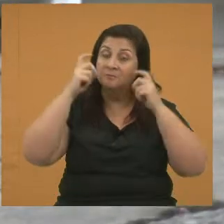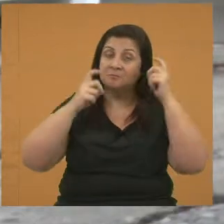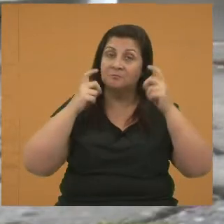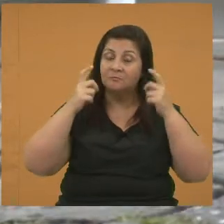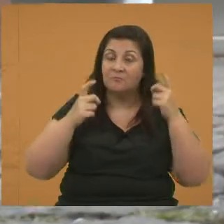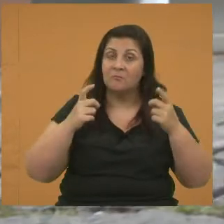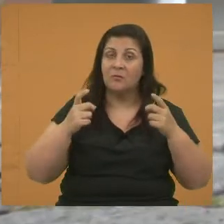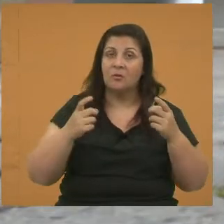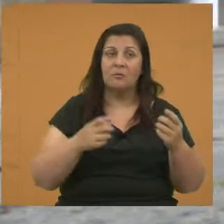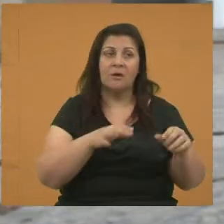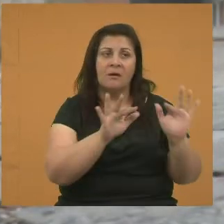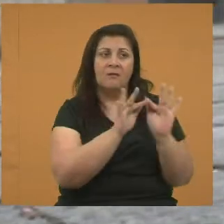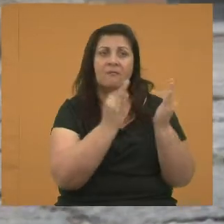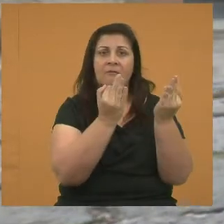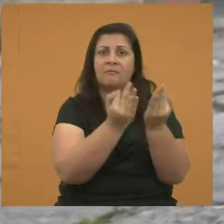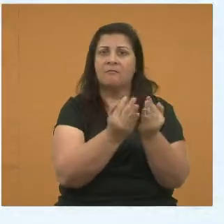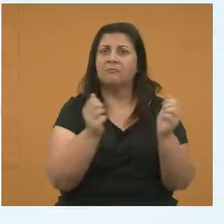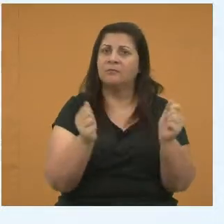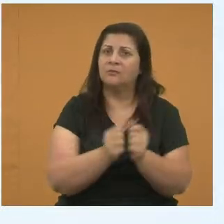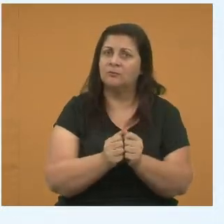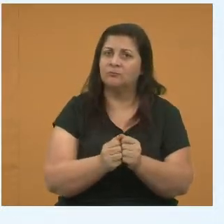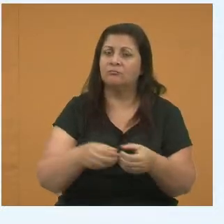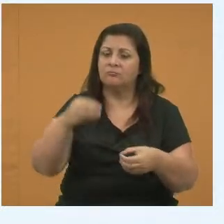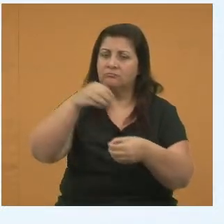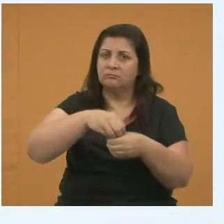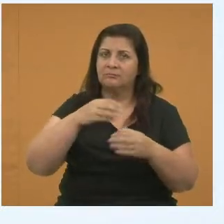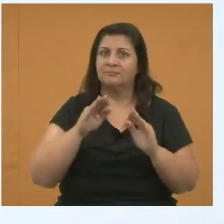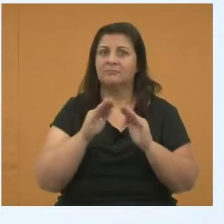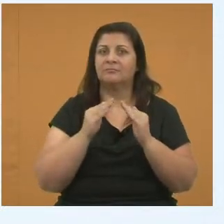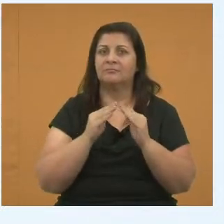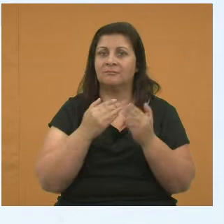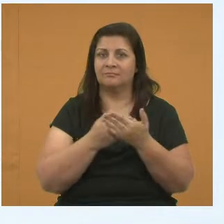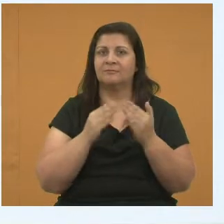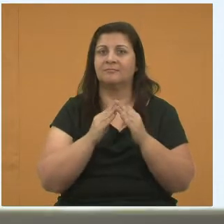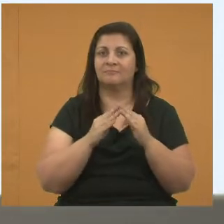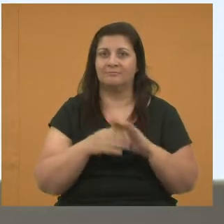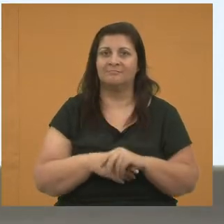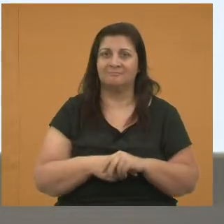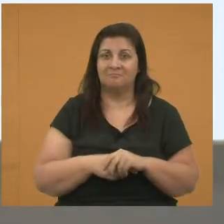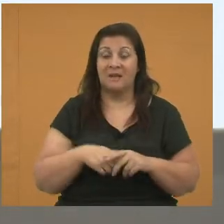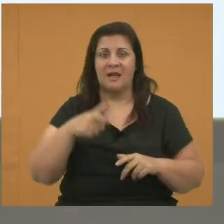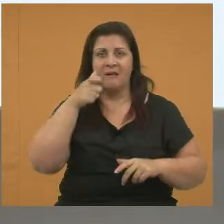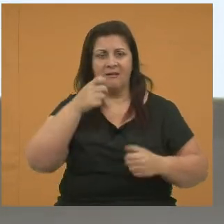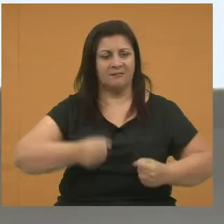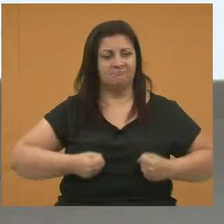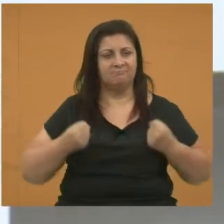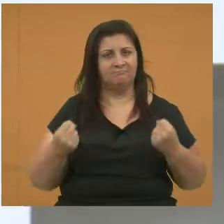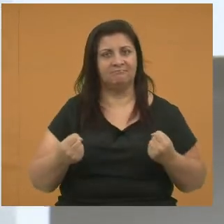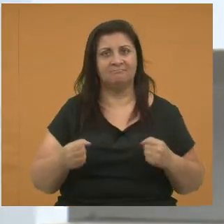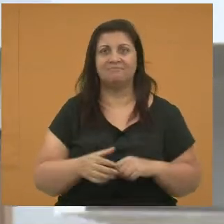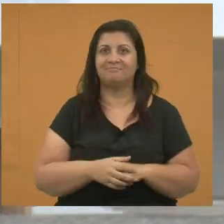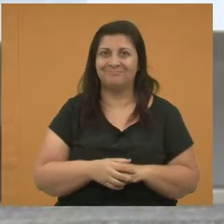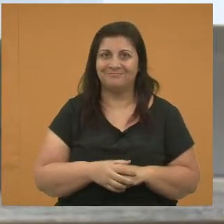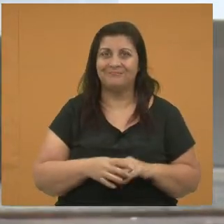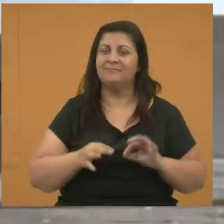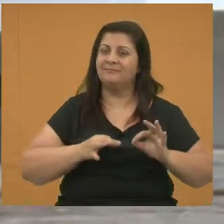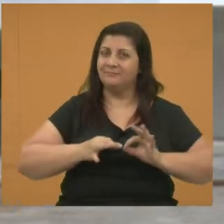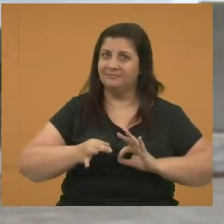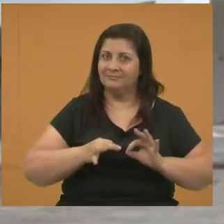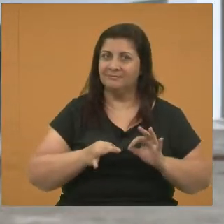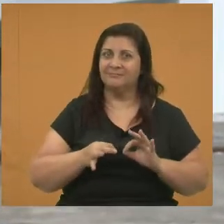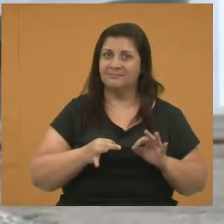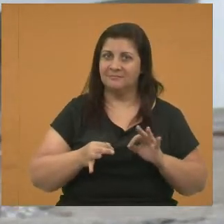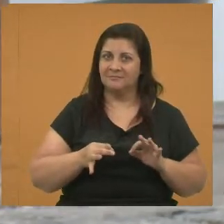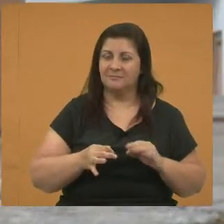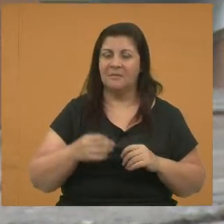estar trazendo a família para dentro da escola. Então, a gente vê o trabalho dela de dedicação, e ela também se preparou